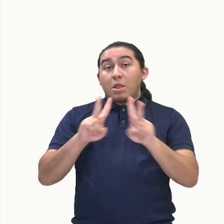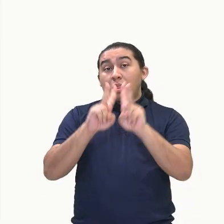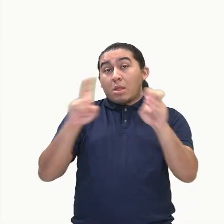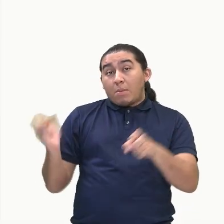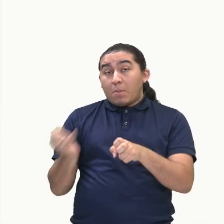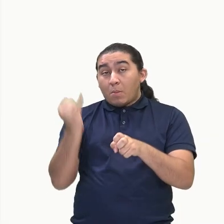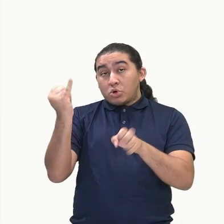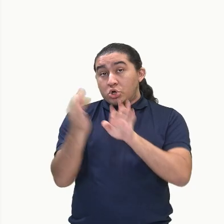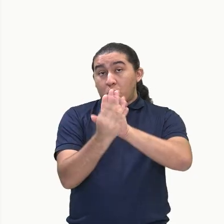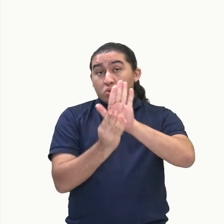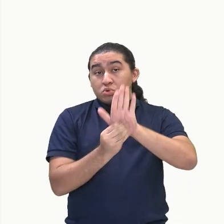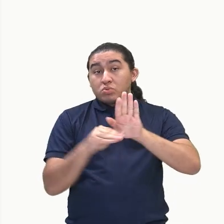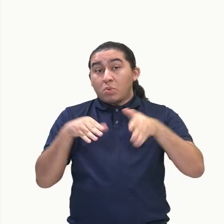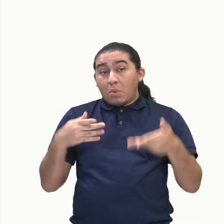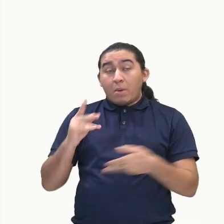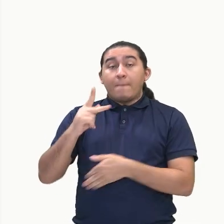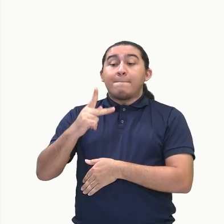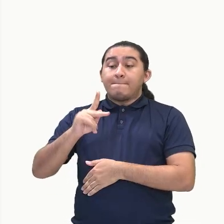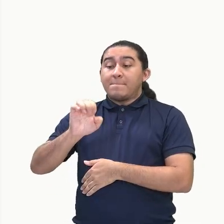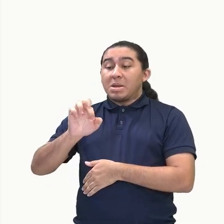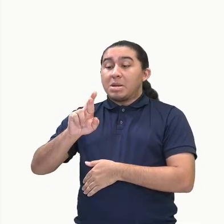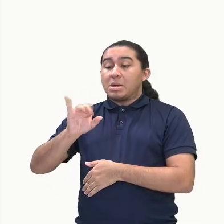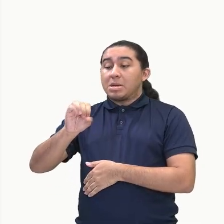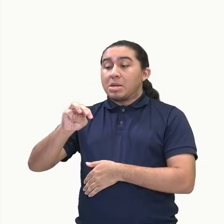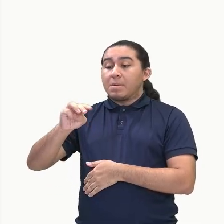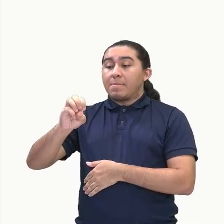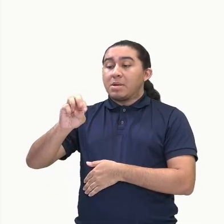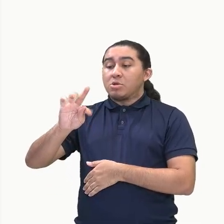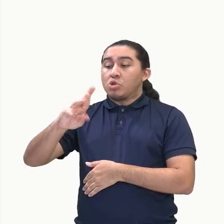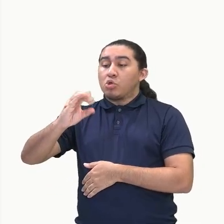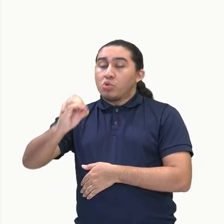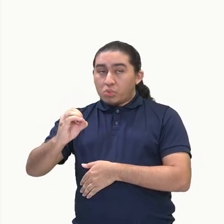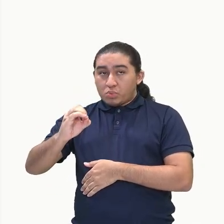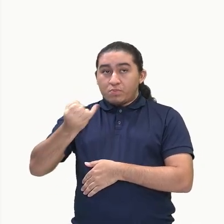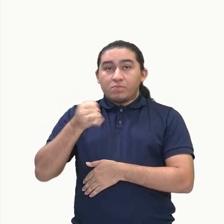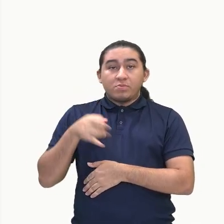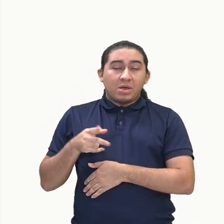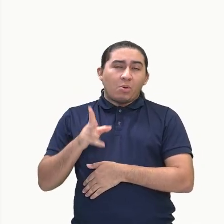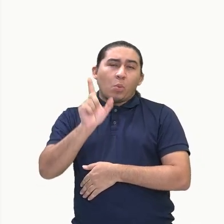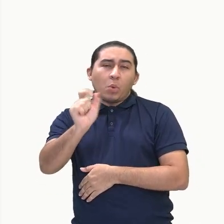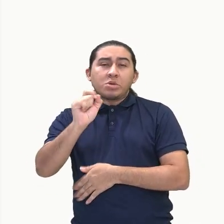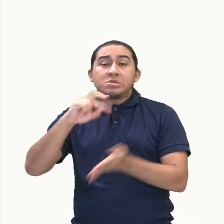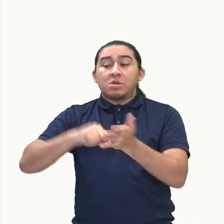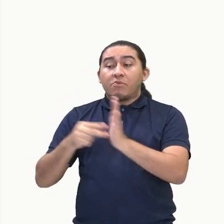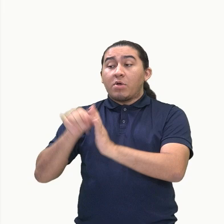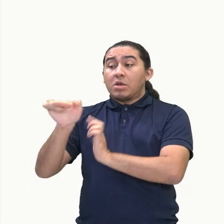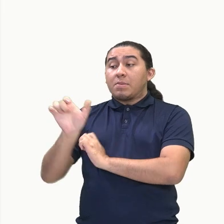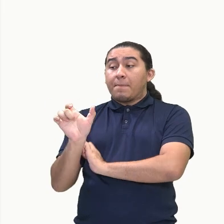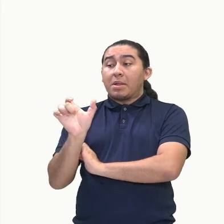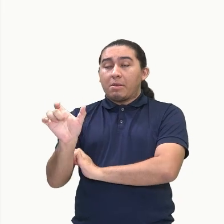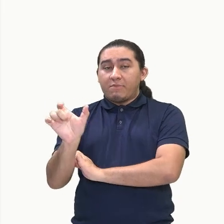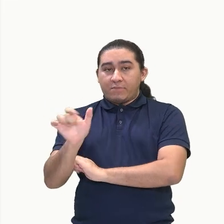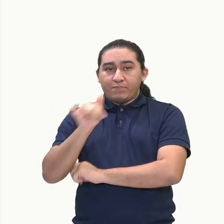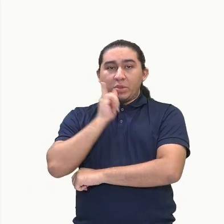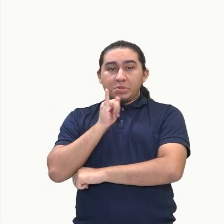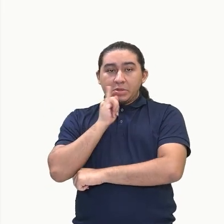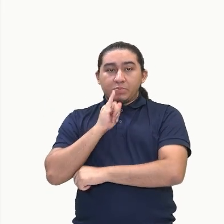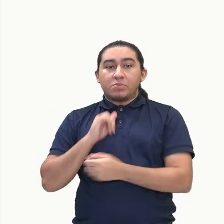o perímetro. E o que é o perímetro? Toda vez que eu tenho uma figura, um